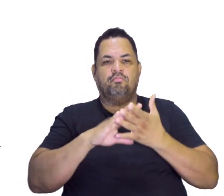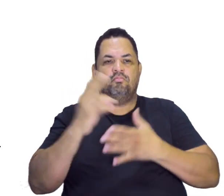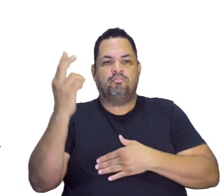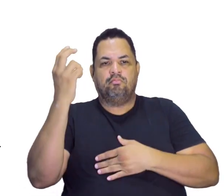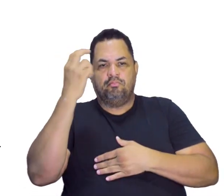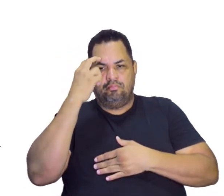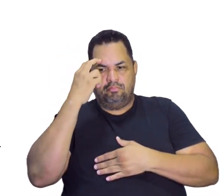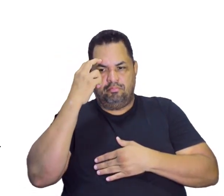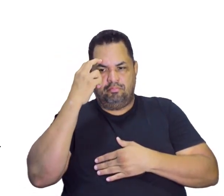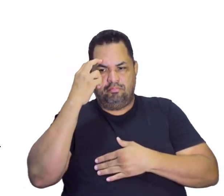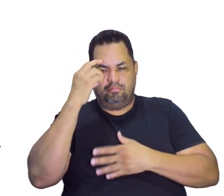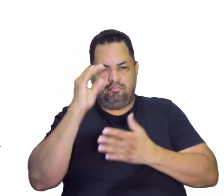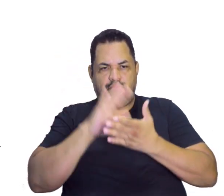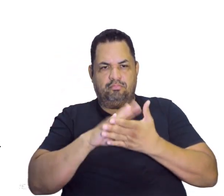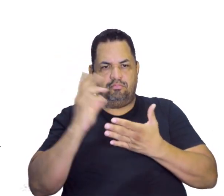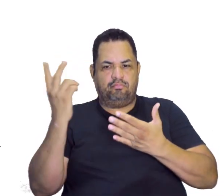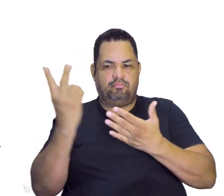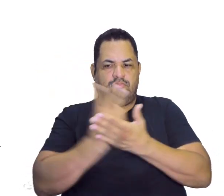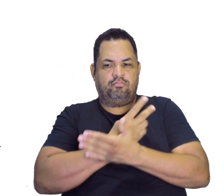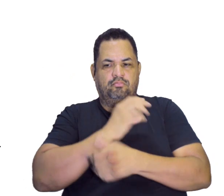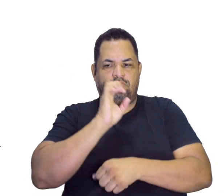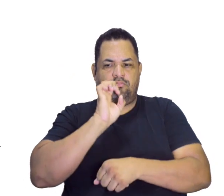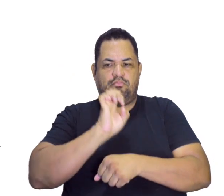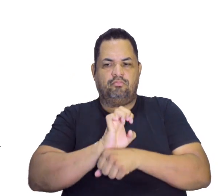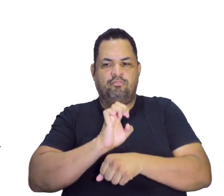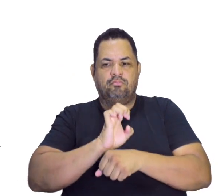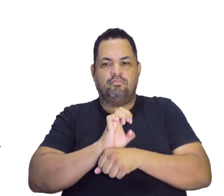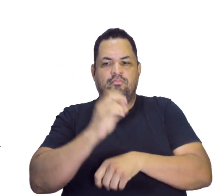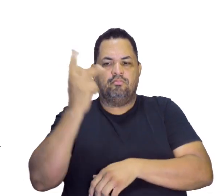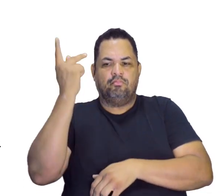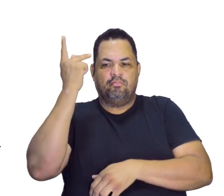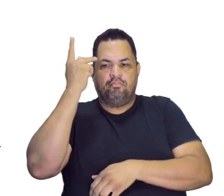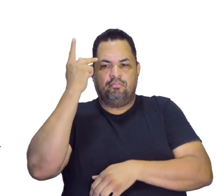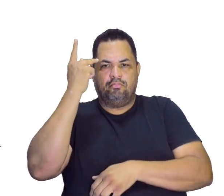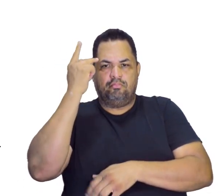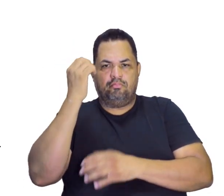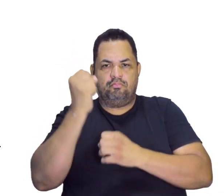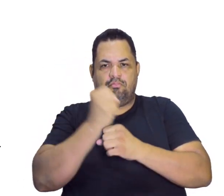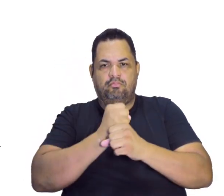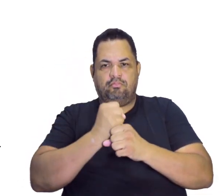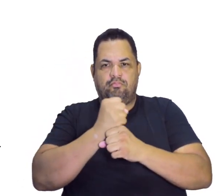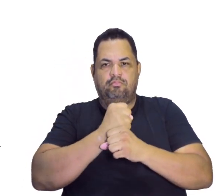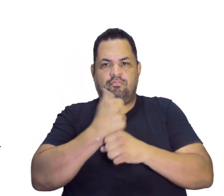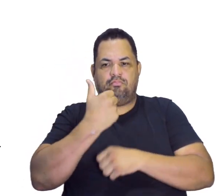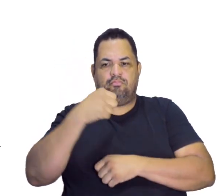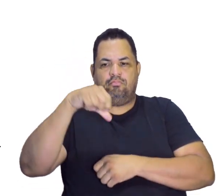movimento cultural que aconteceu no estado de São Paulo no ano de